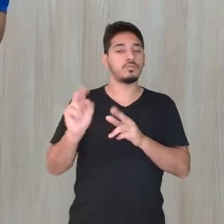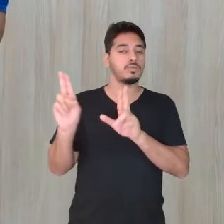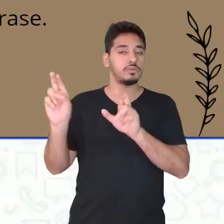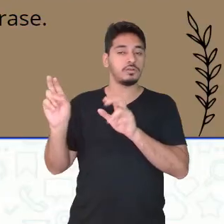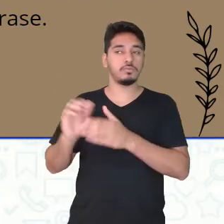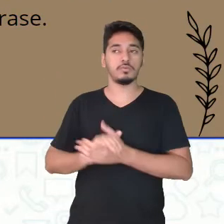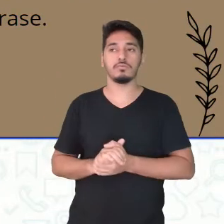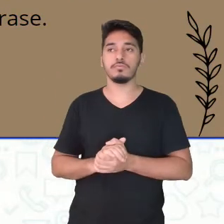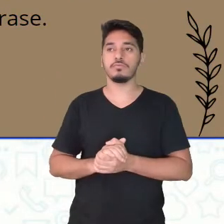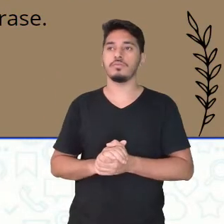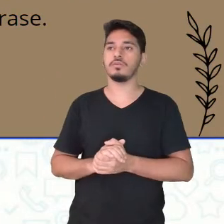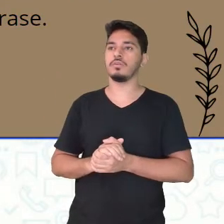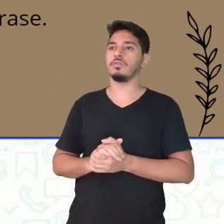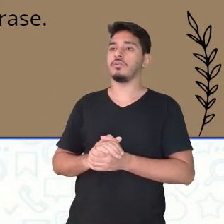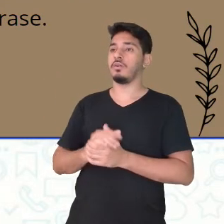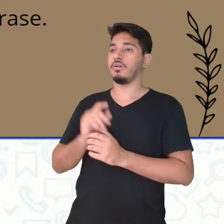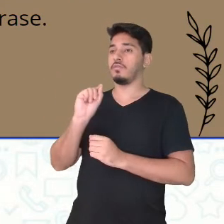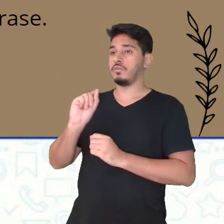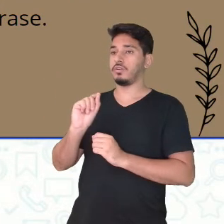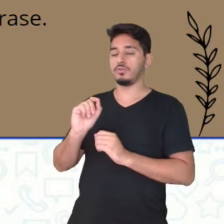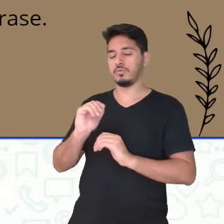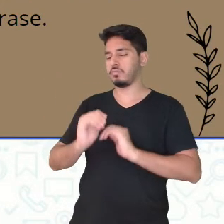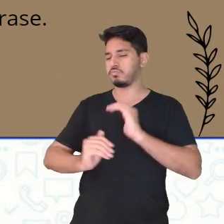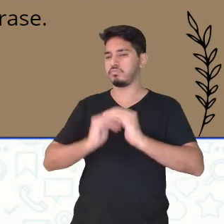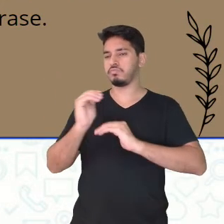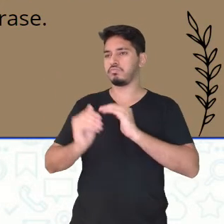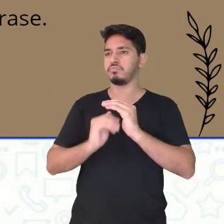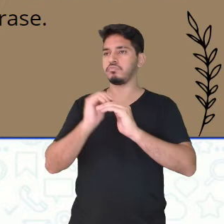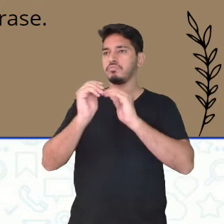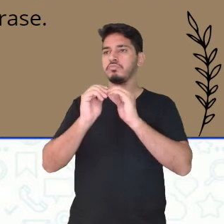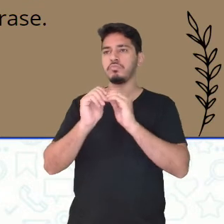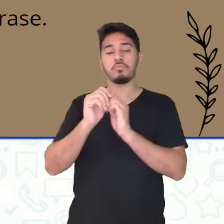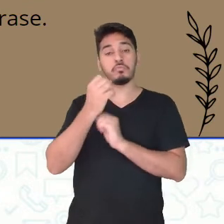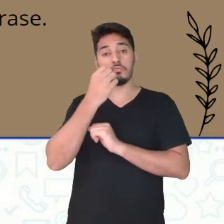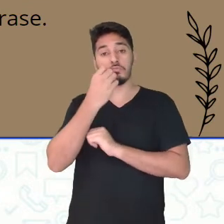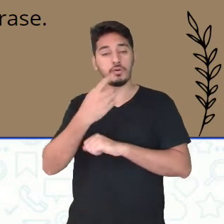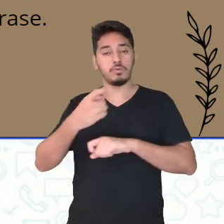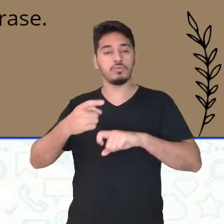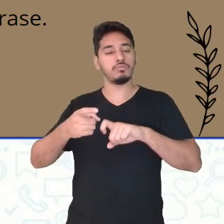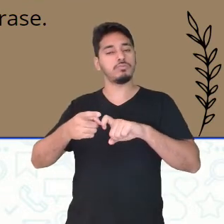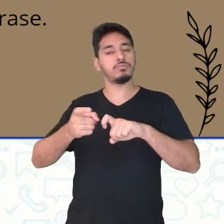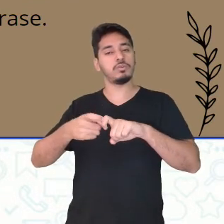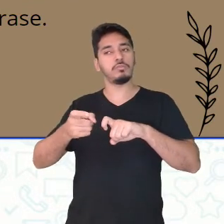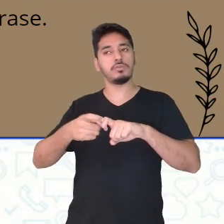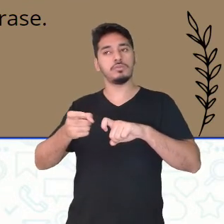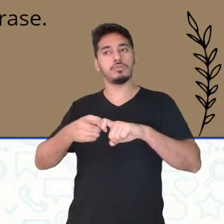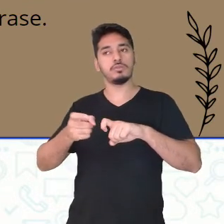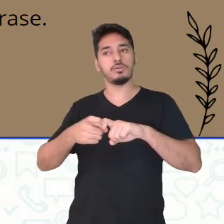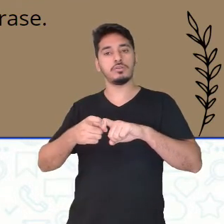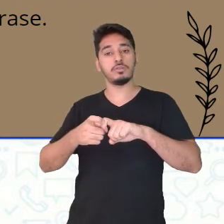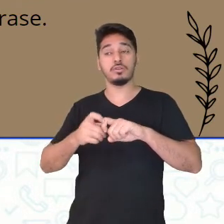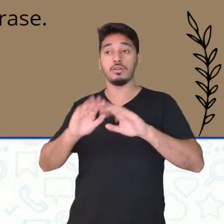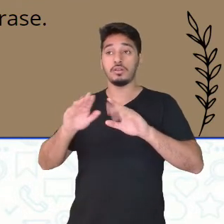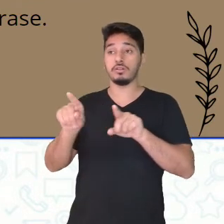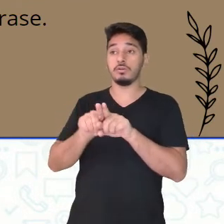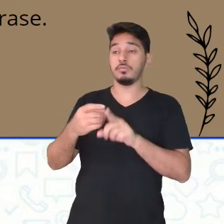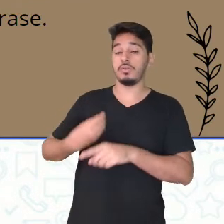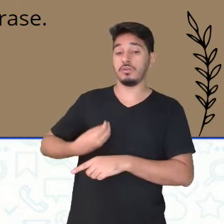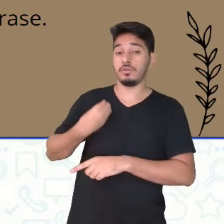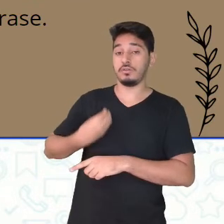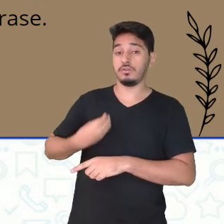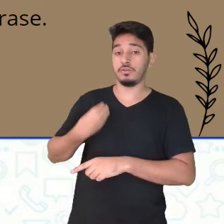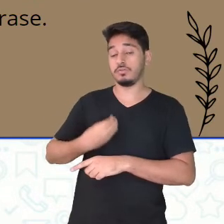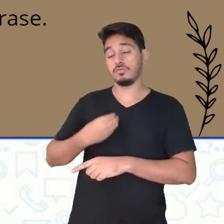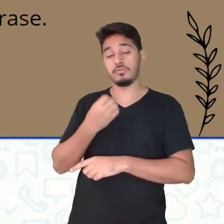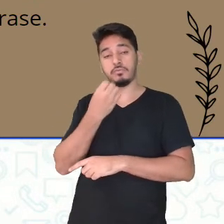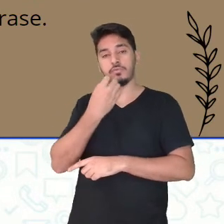imenso na medicina. Além disso, consegui viver bem. Aqui eu tenho a marcação dessa progressão temática e